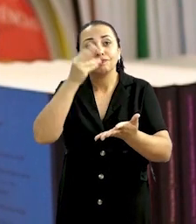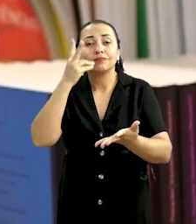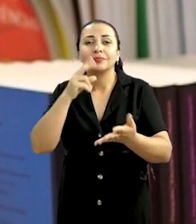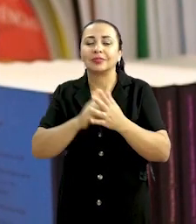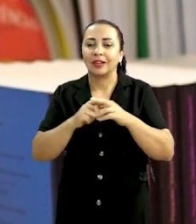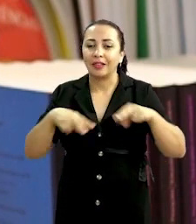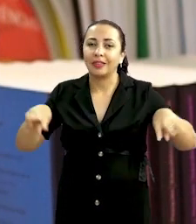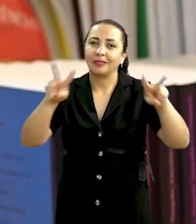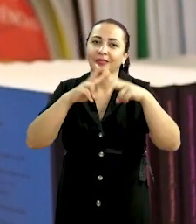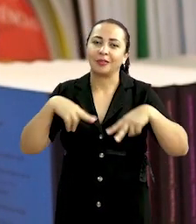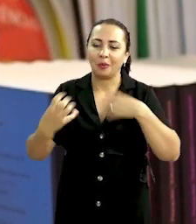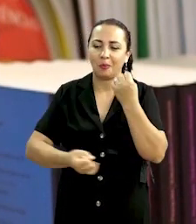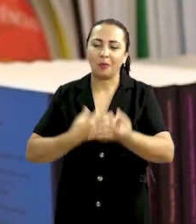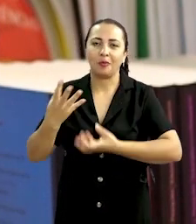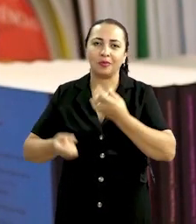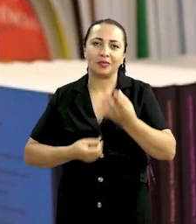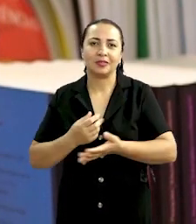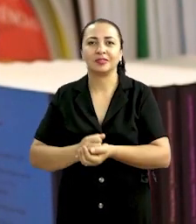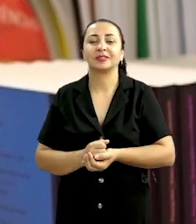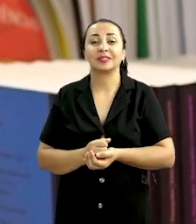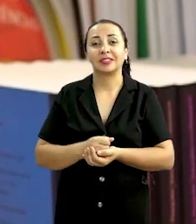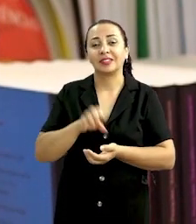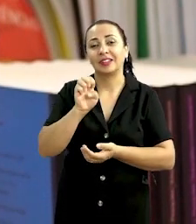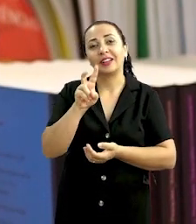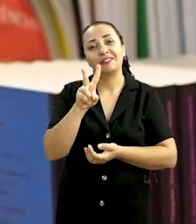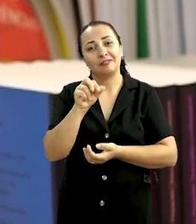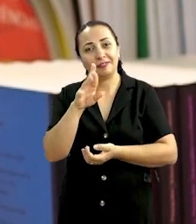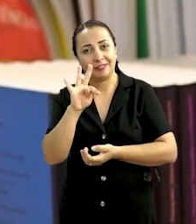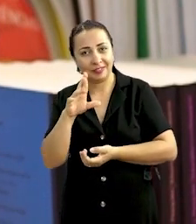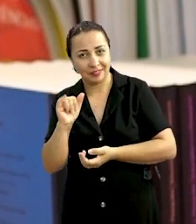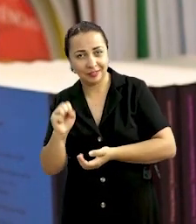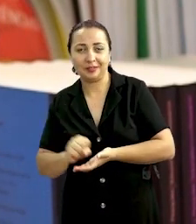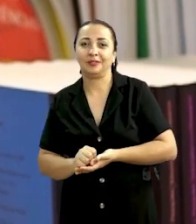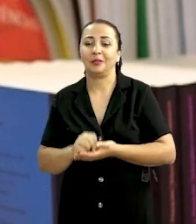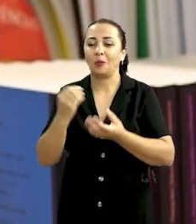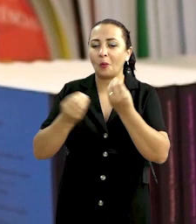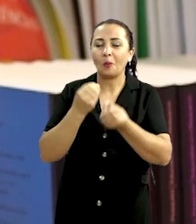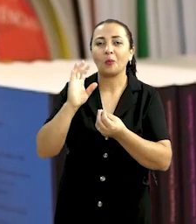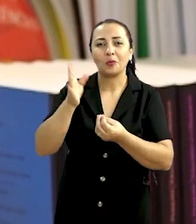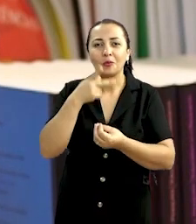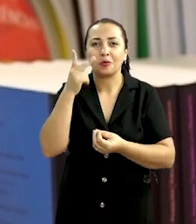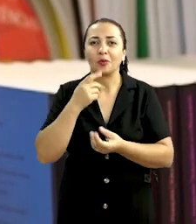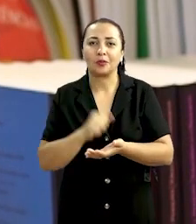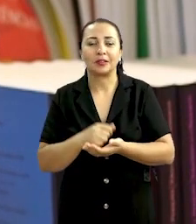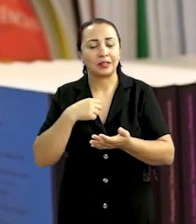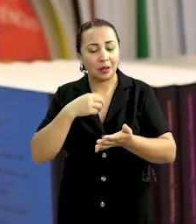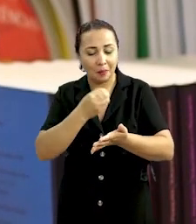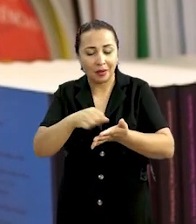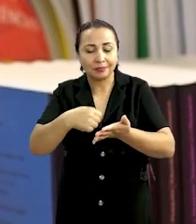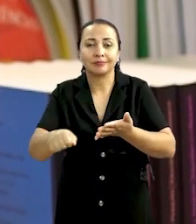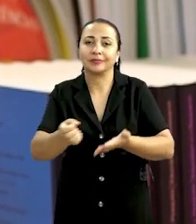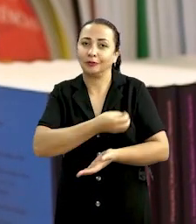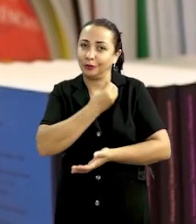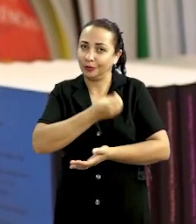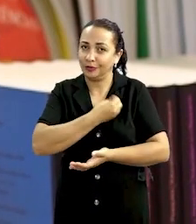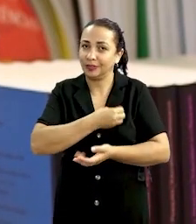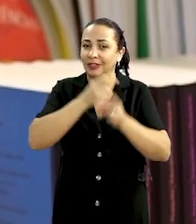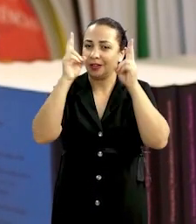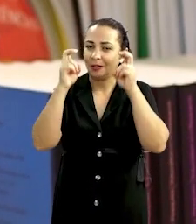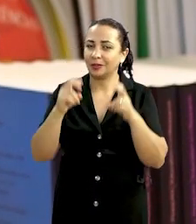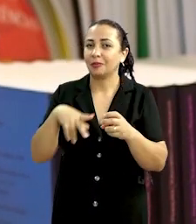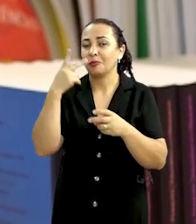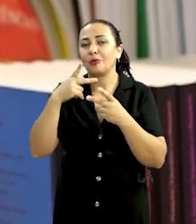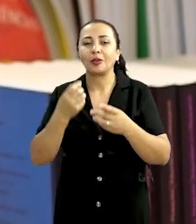essa dimensão poética e lírica da escrita de Conceição Evaristo. Como eu disse, ela tem uma escrevivência, né, que